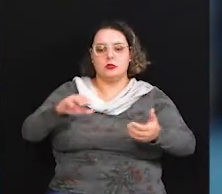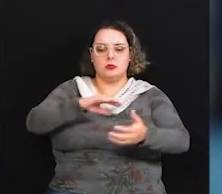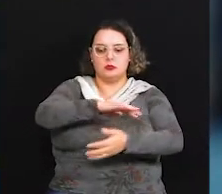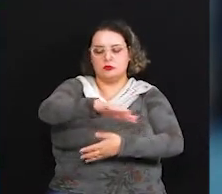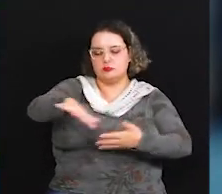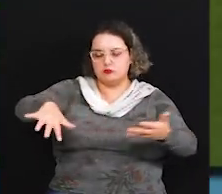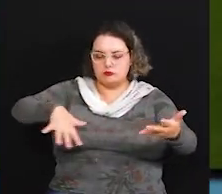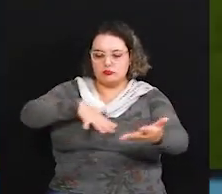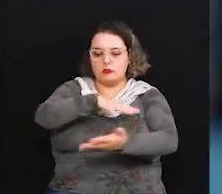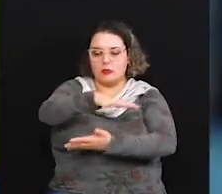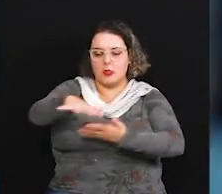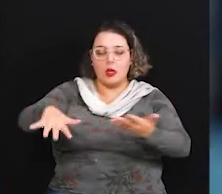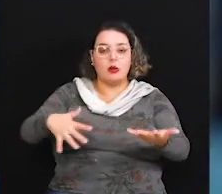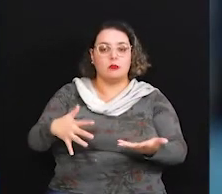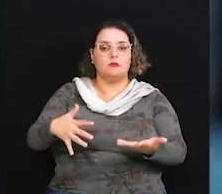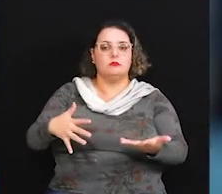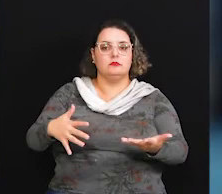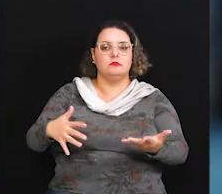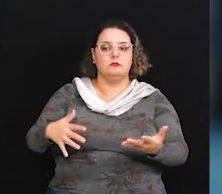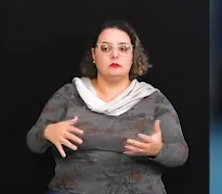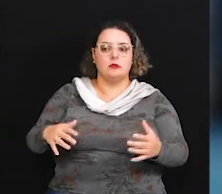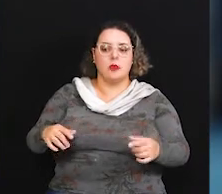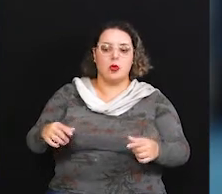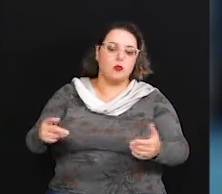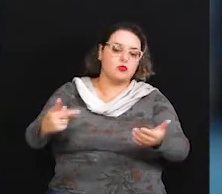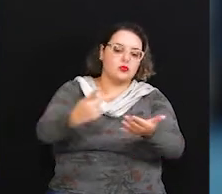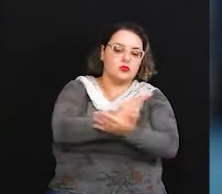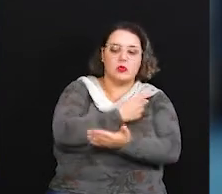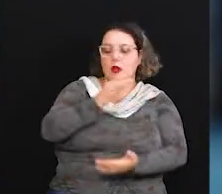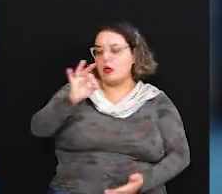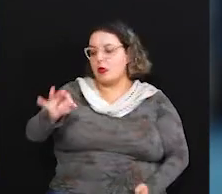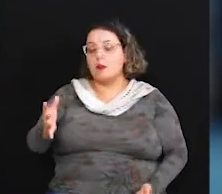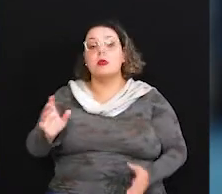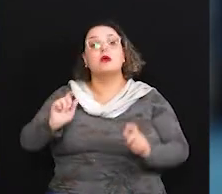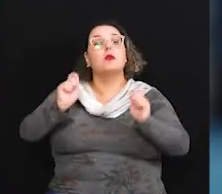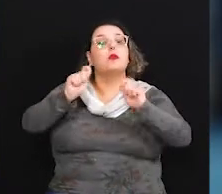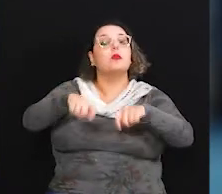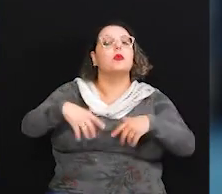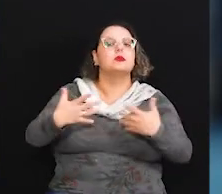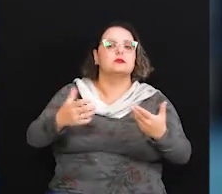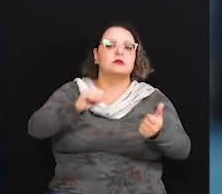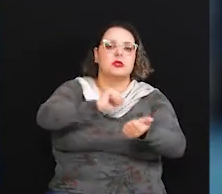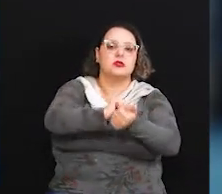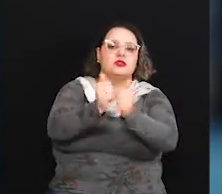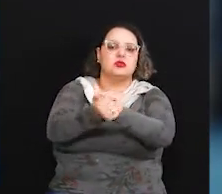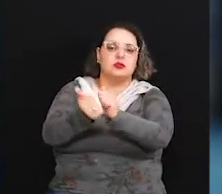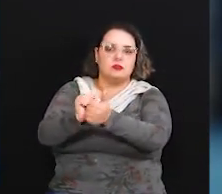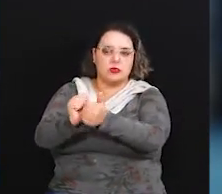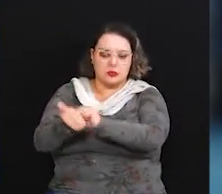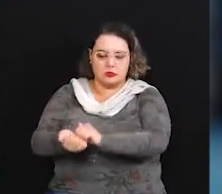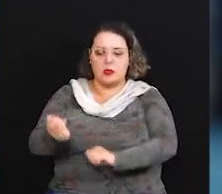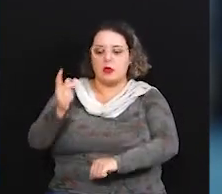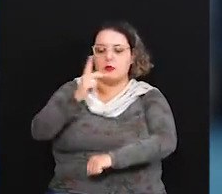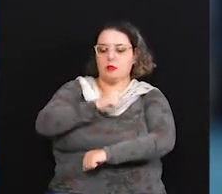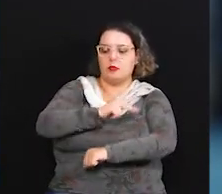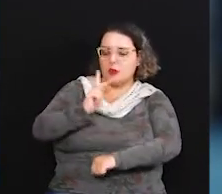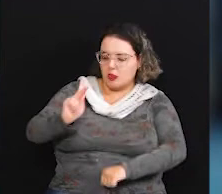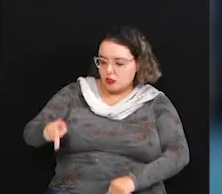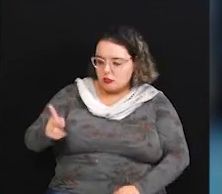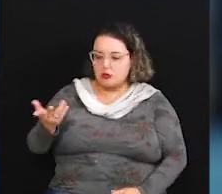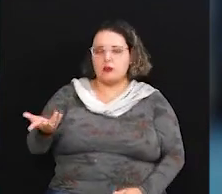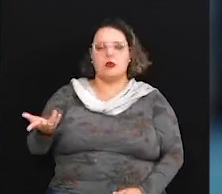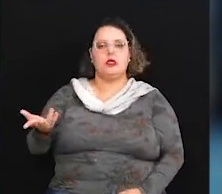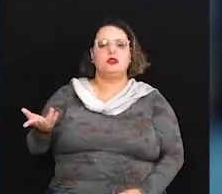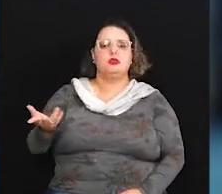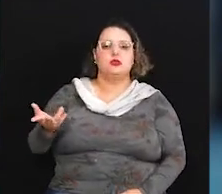todo enquadrada dentro de um certo e um errado, mas com possibilidades aí, né, para os professores,